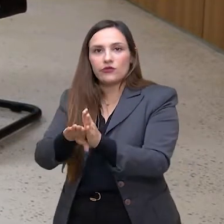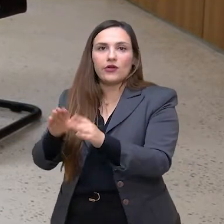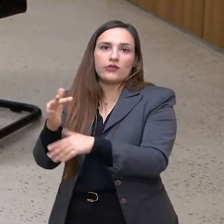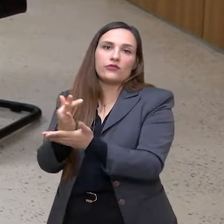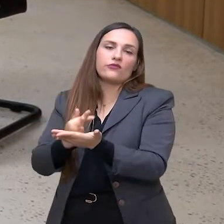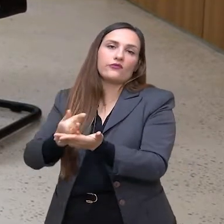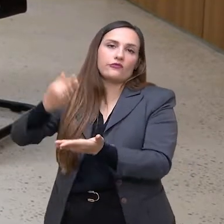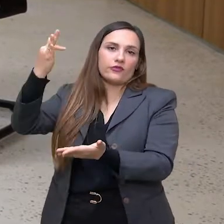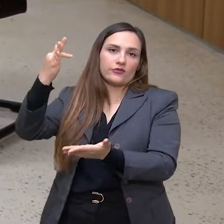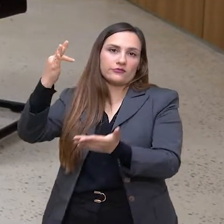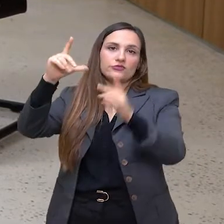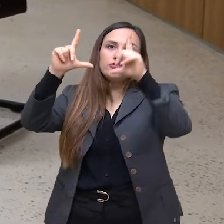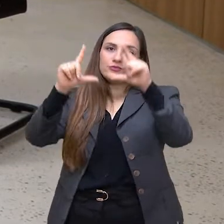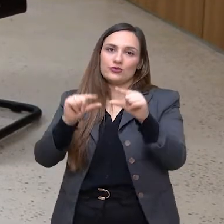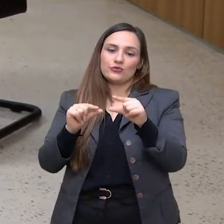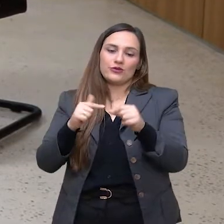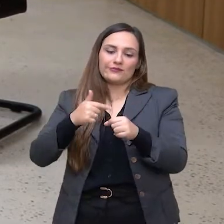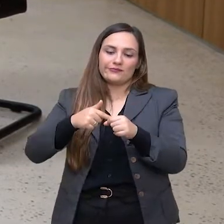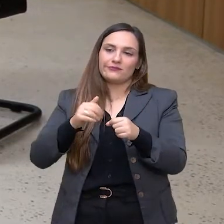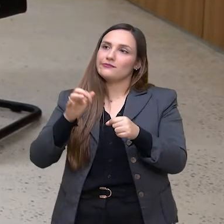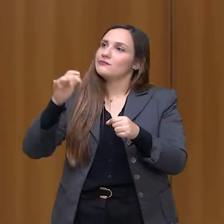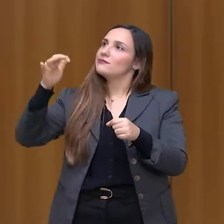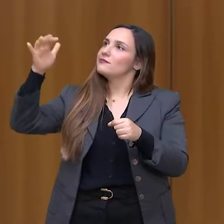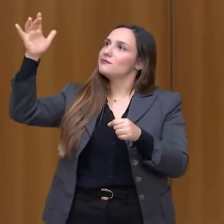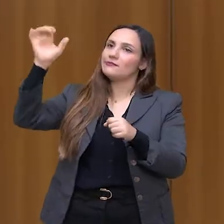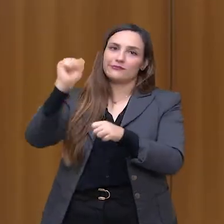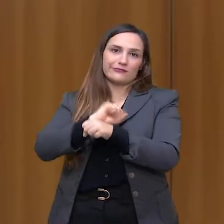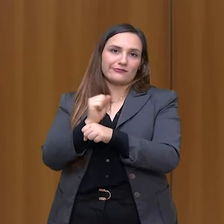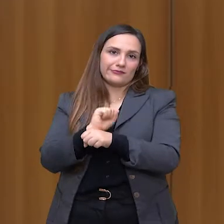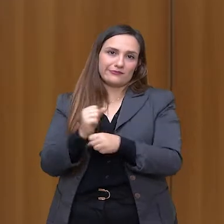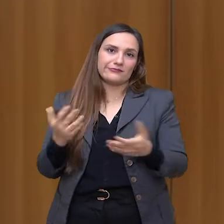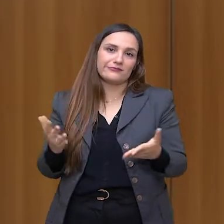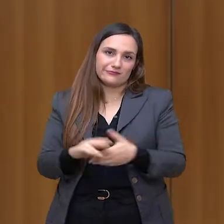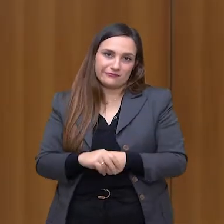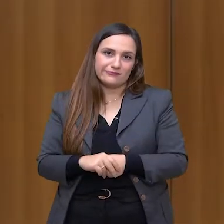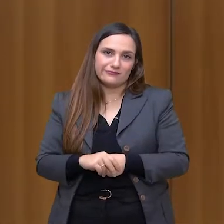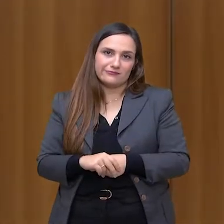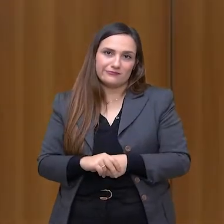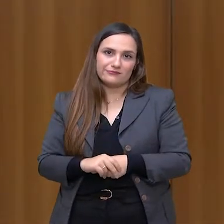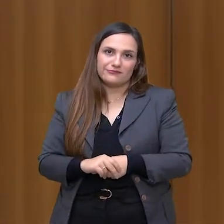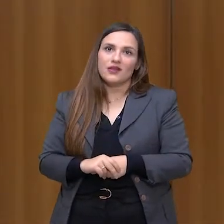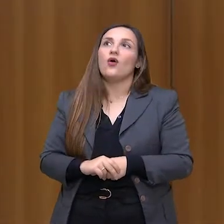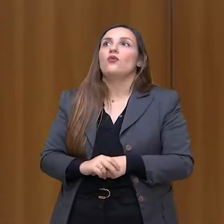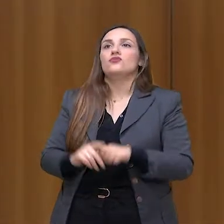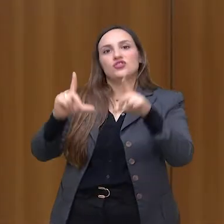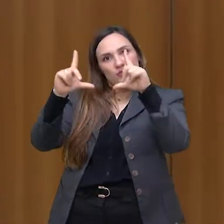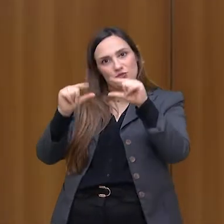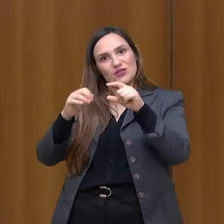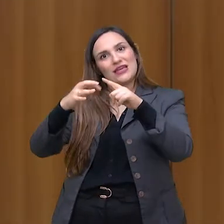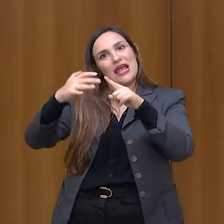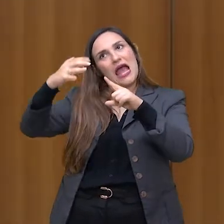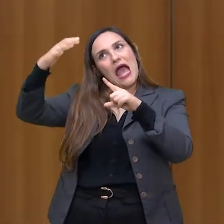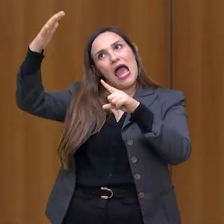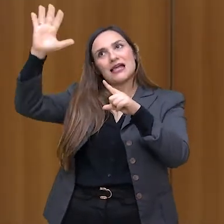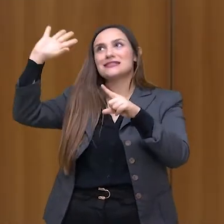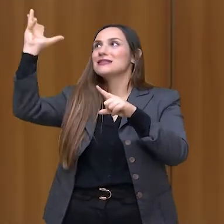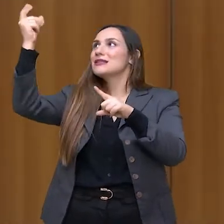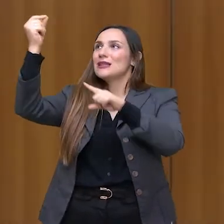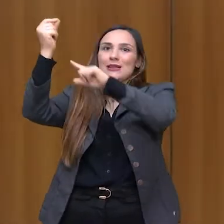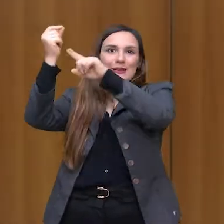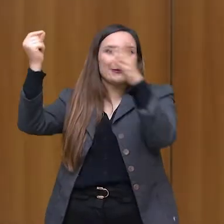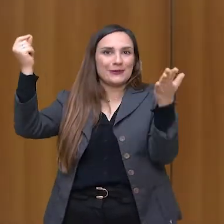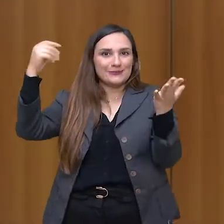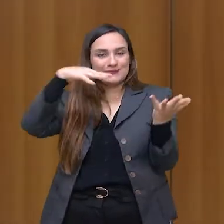temos redução de gases. Então, nós temos menor interferência com mudança climática.